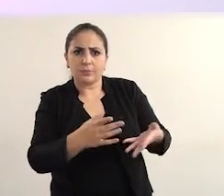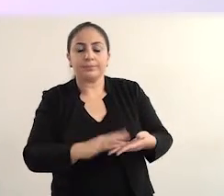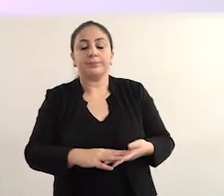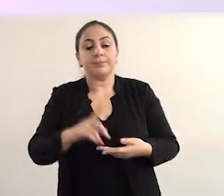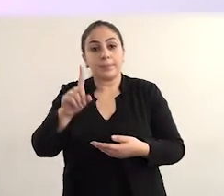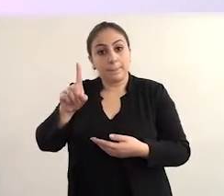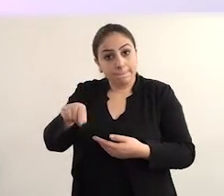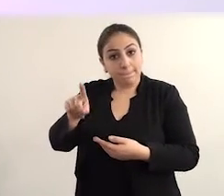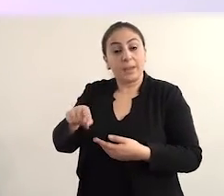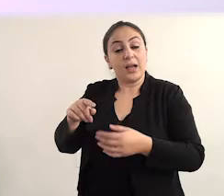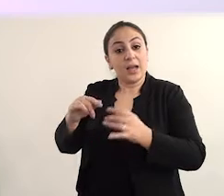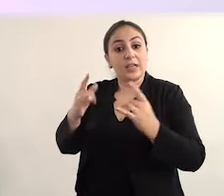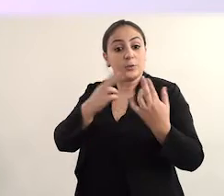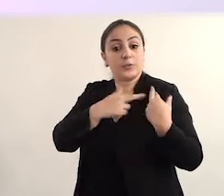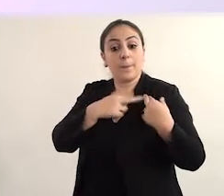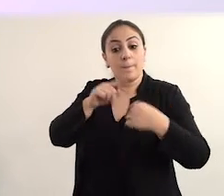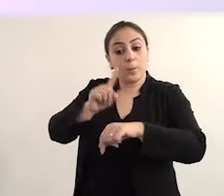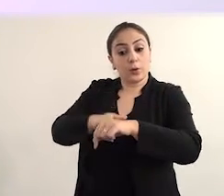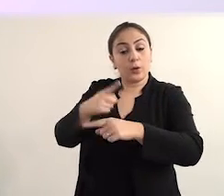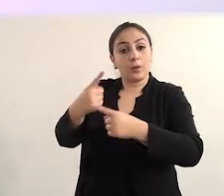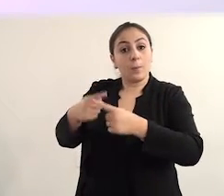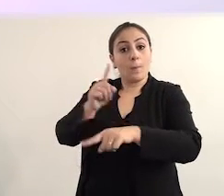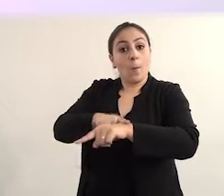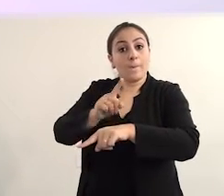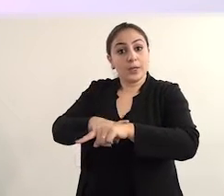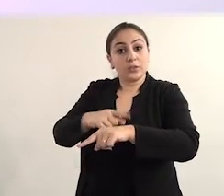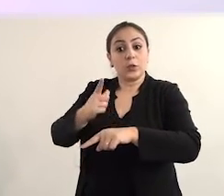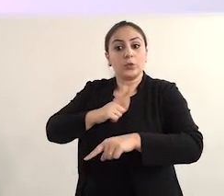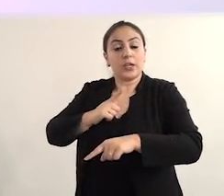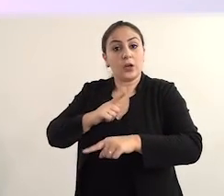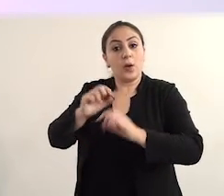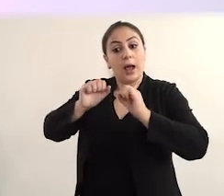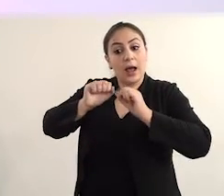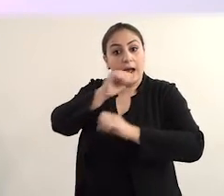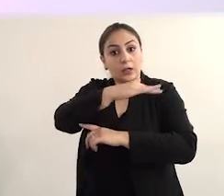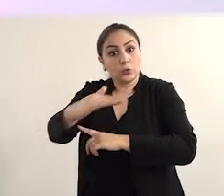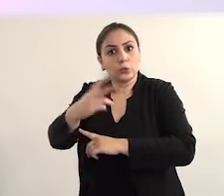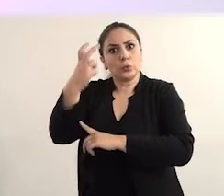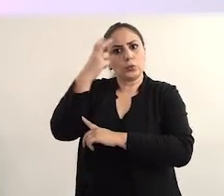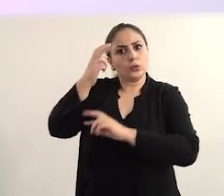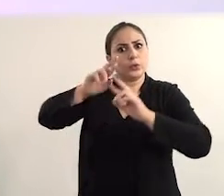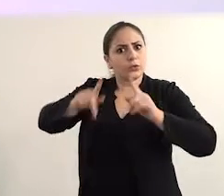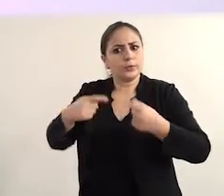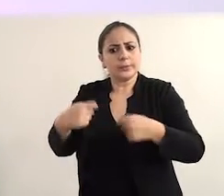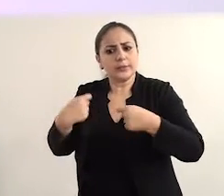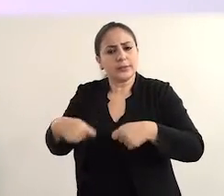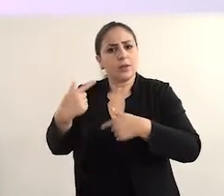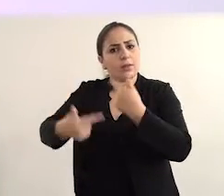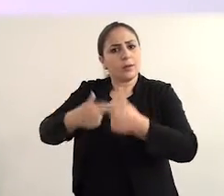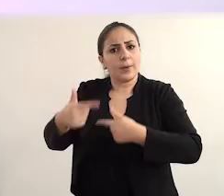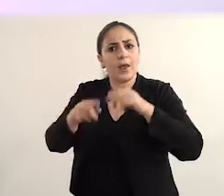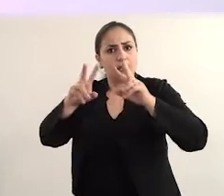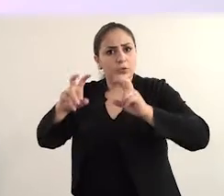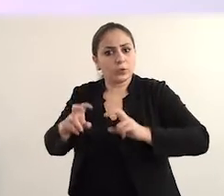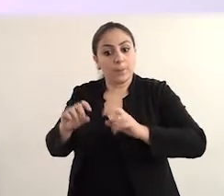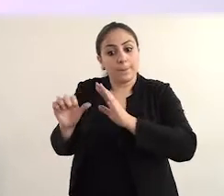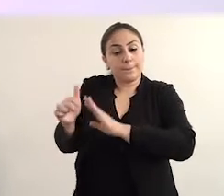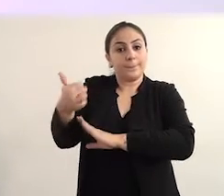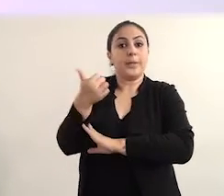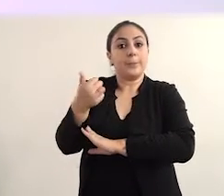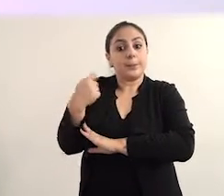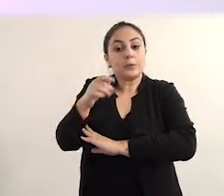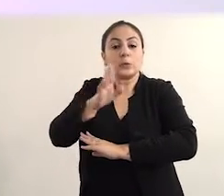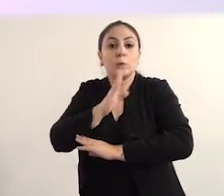É responsabilidade, porque no momento que eu tenho alunos com culturas diferentes, eu tenho de trabalhar certas coisas. Primeiro eu tenho